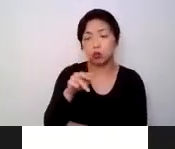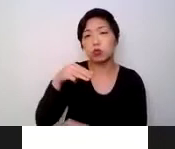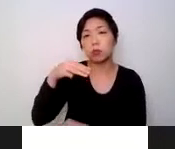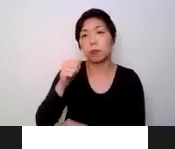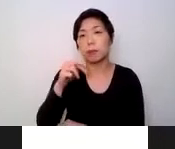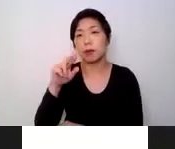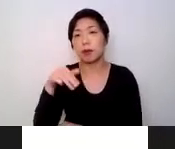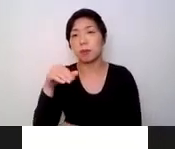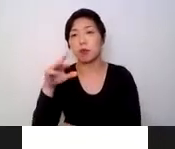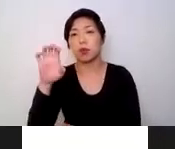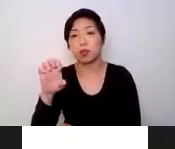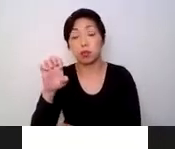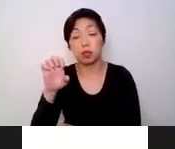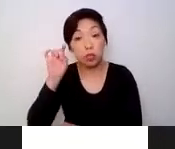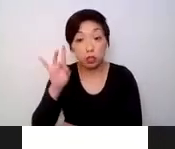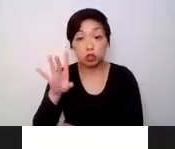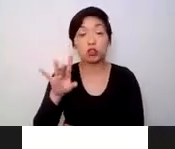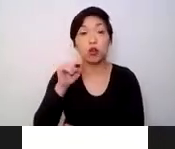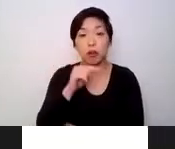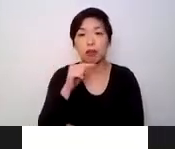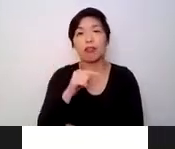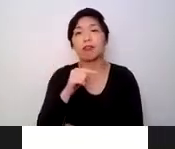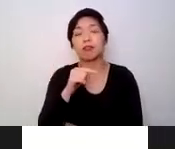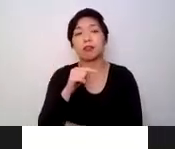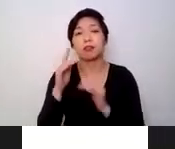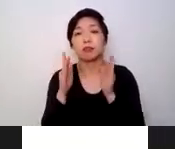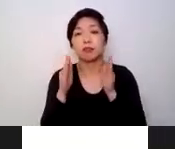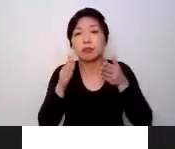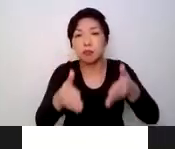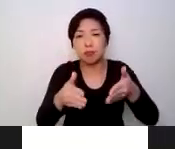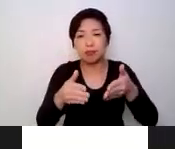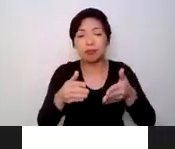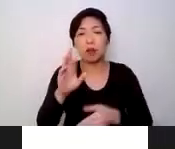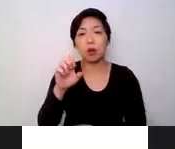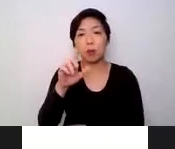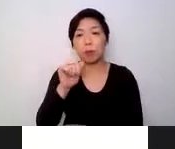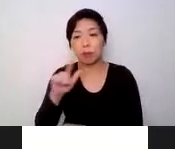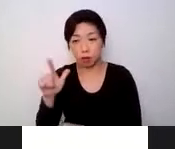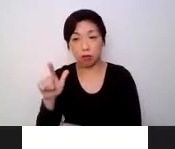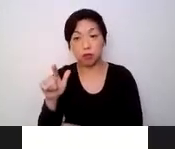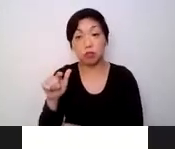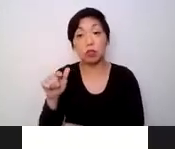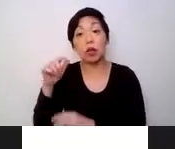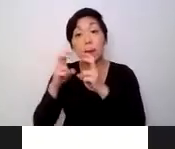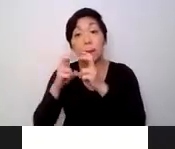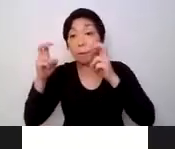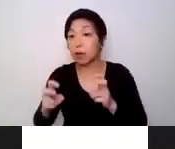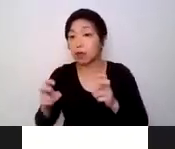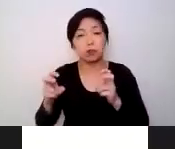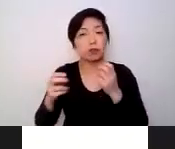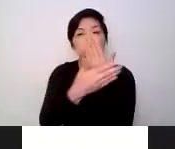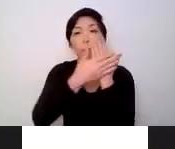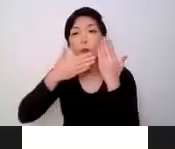apenas o mausoléu da família Robel e o MASP foram construídos sendo que o MASP foi executado sem nenhum revestimento